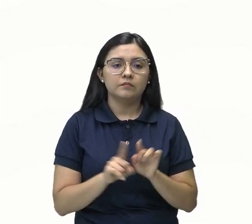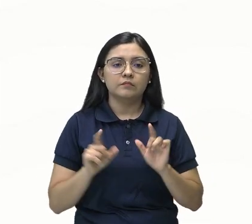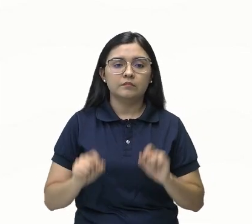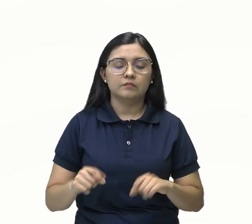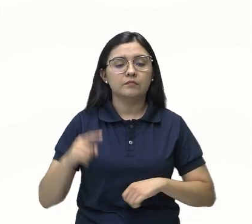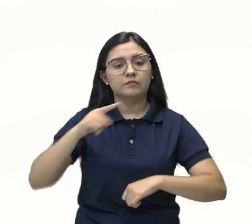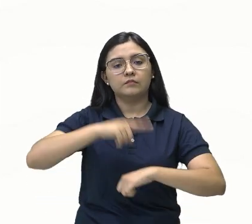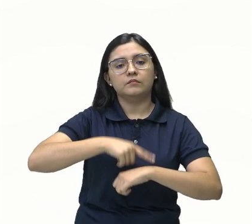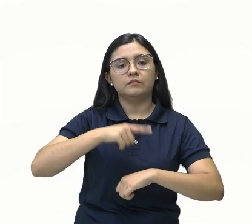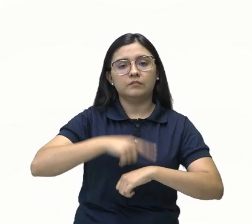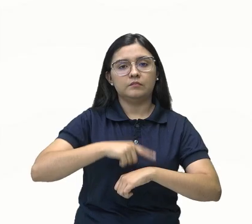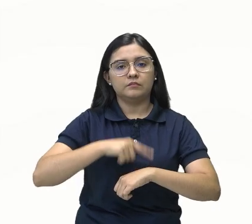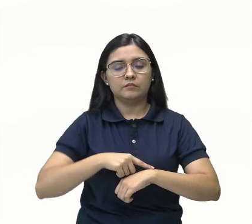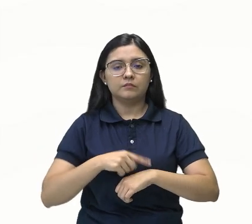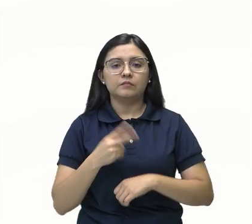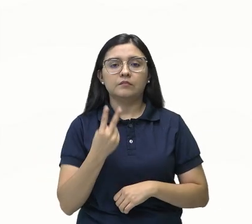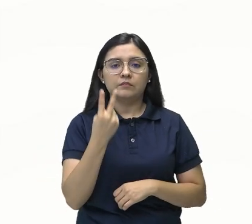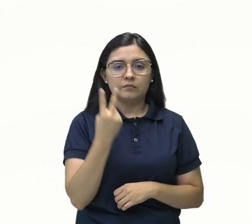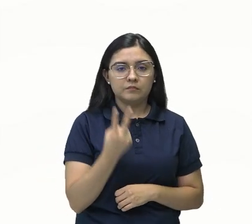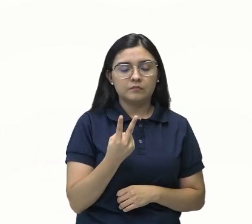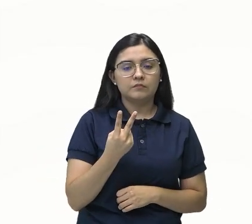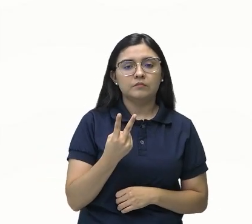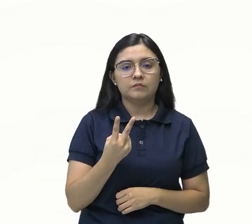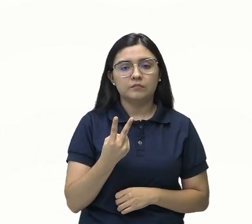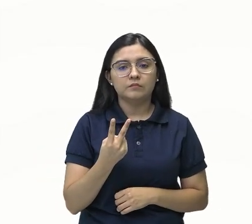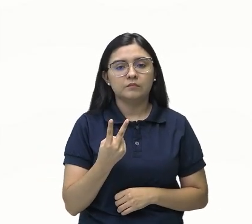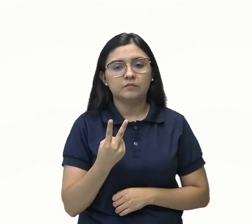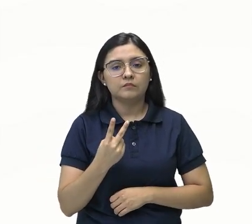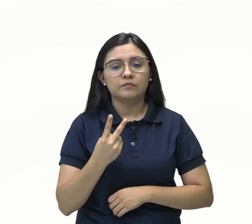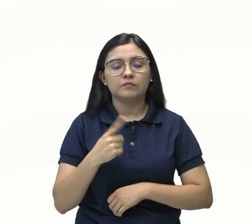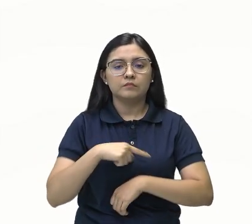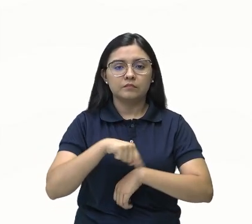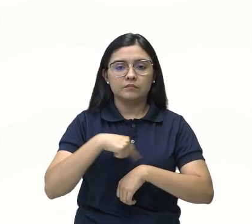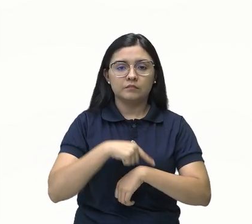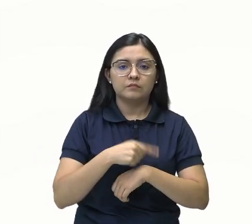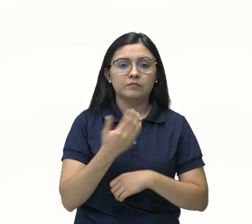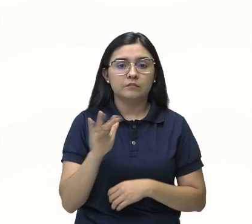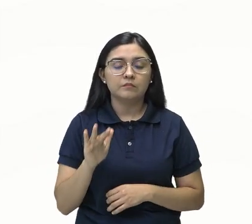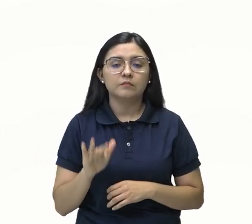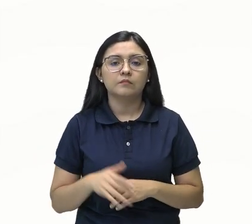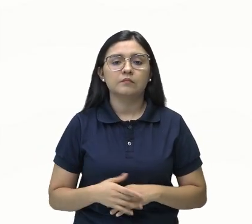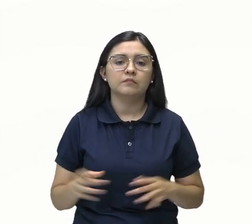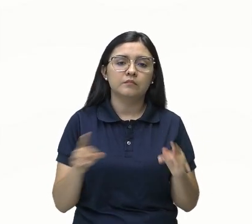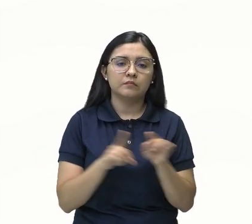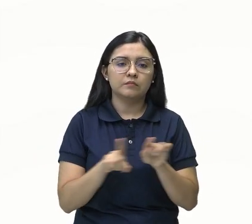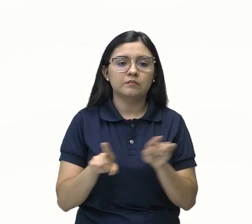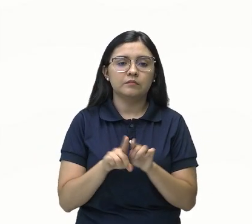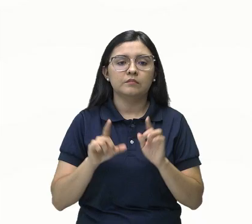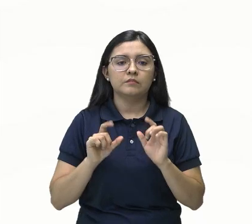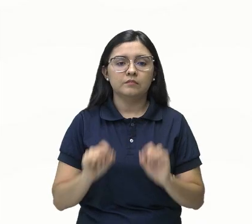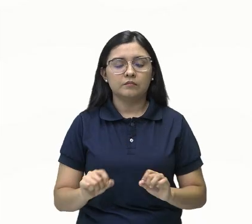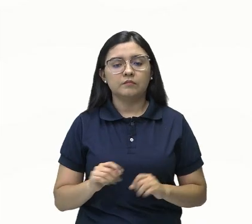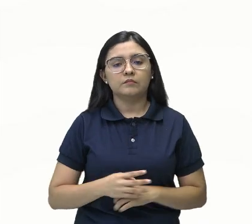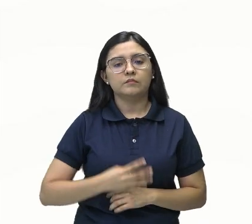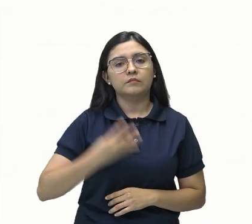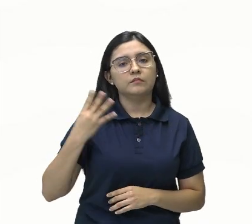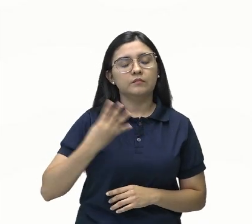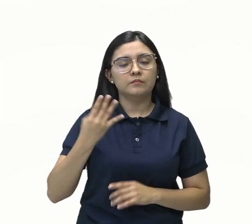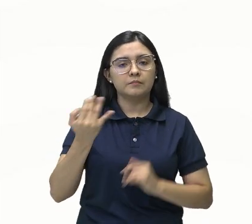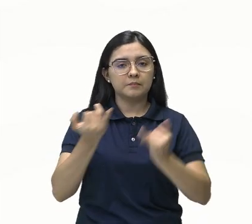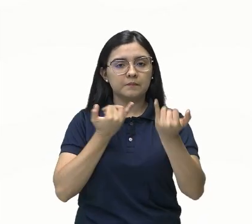grandeza tempo, 2 horas e meia. E, logicamente, a nossa 4ª informação que a gente